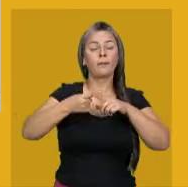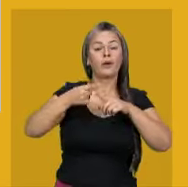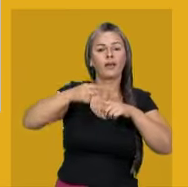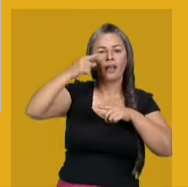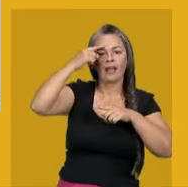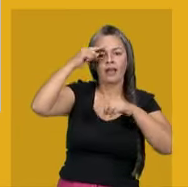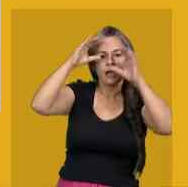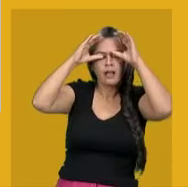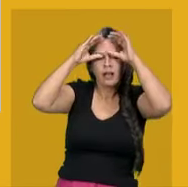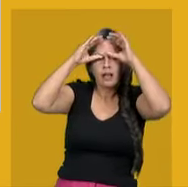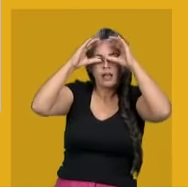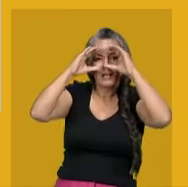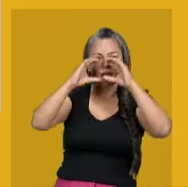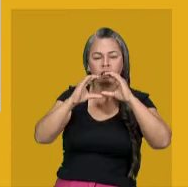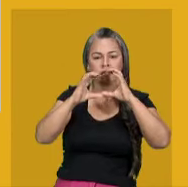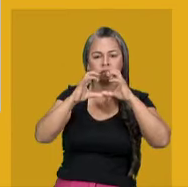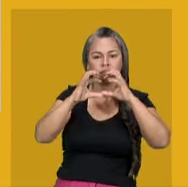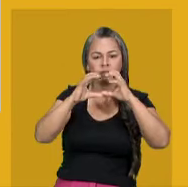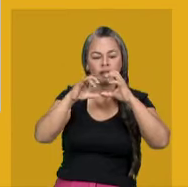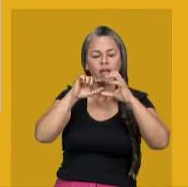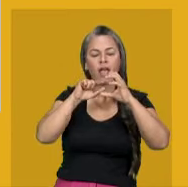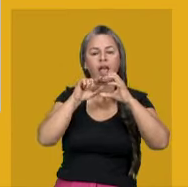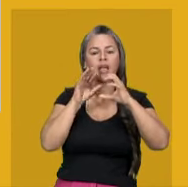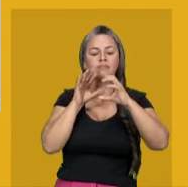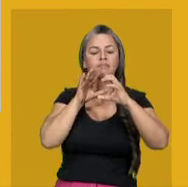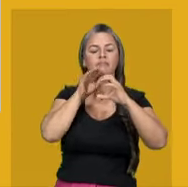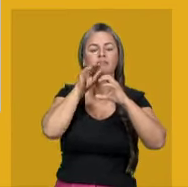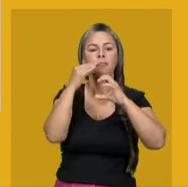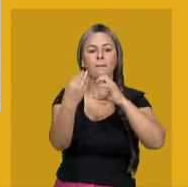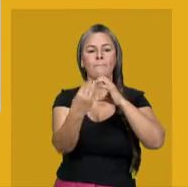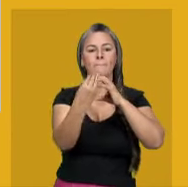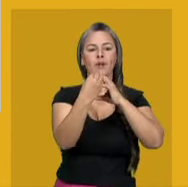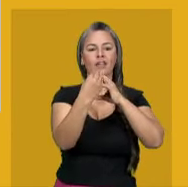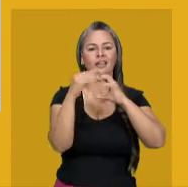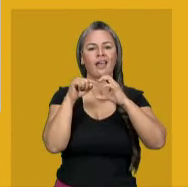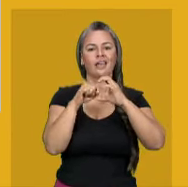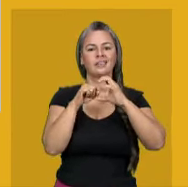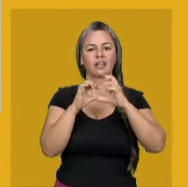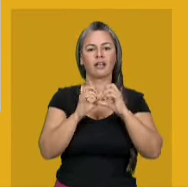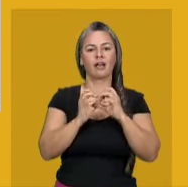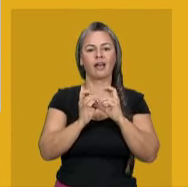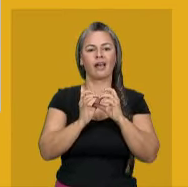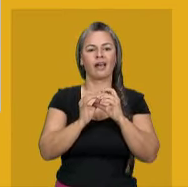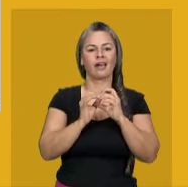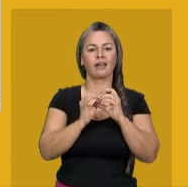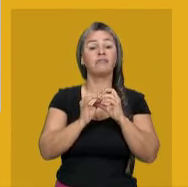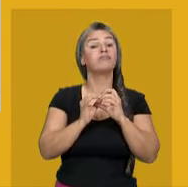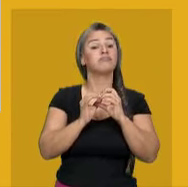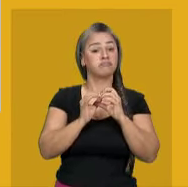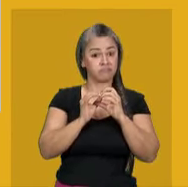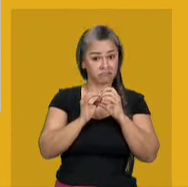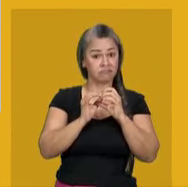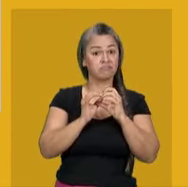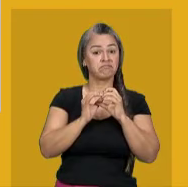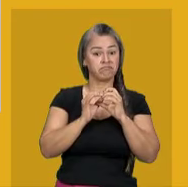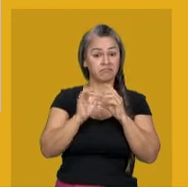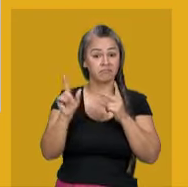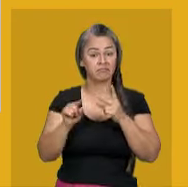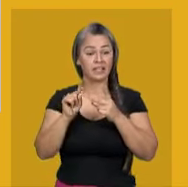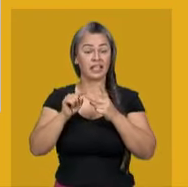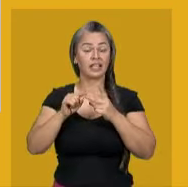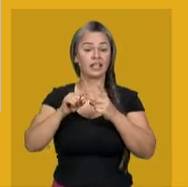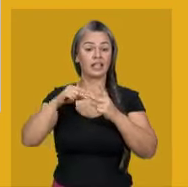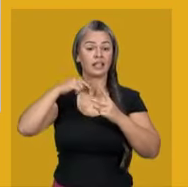encéfalo e a coluna vertebral vai proteger quem? A